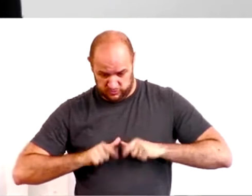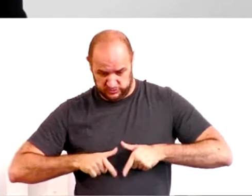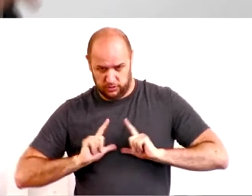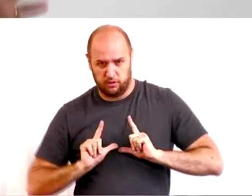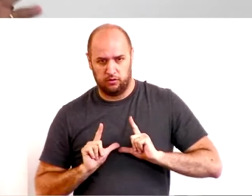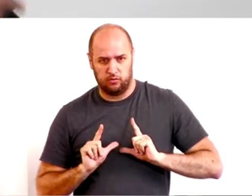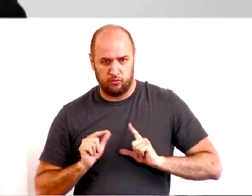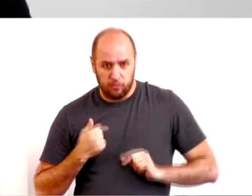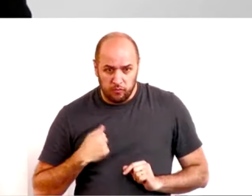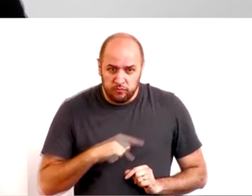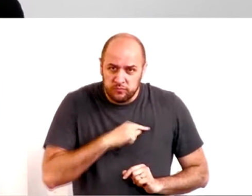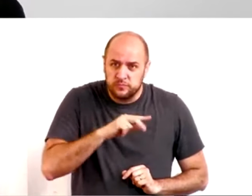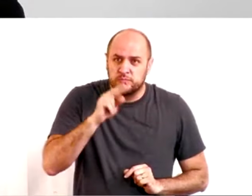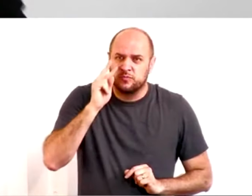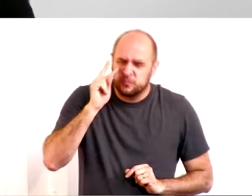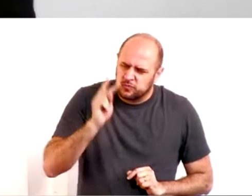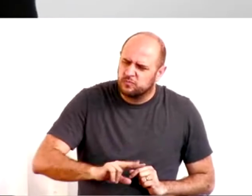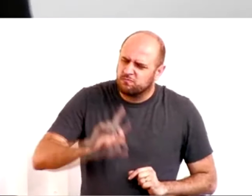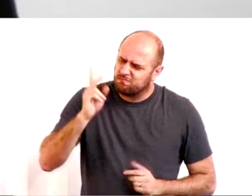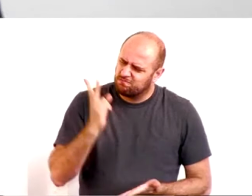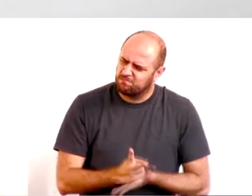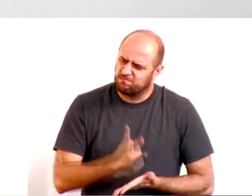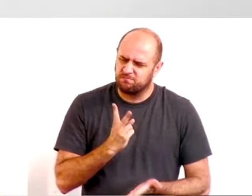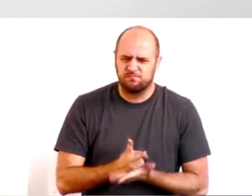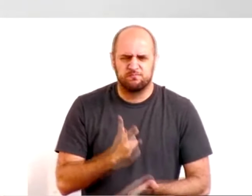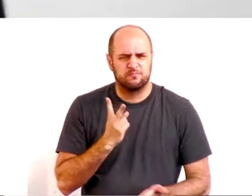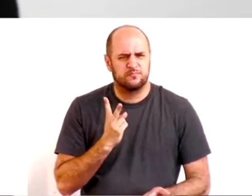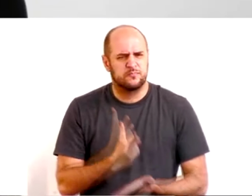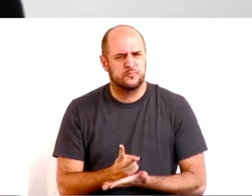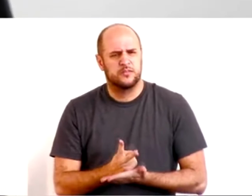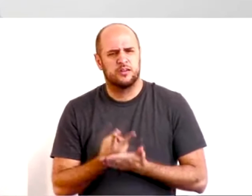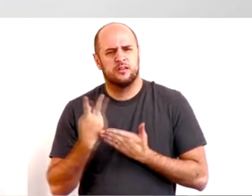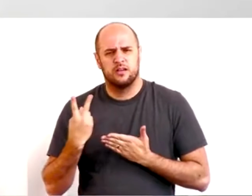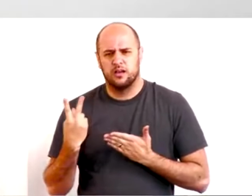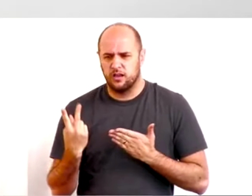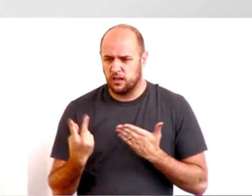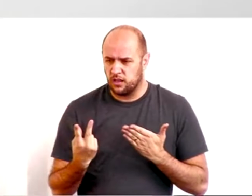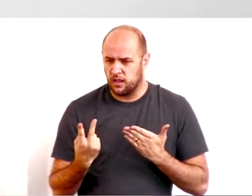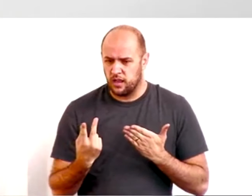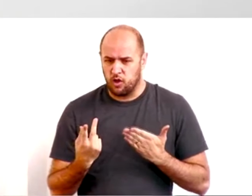nós vimos constantemente aspirais descendentes de